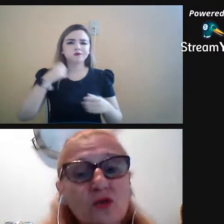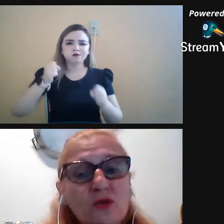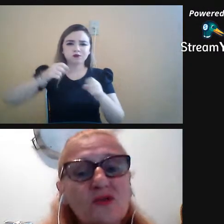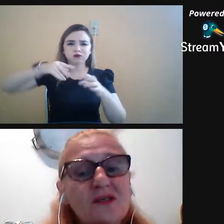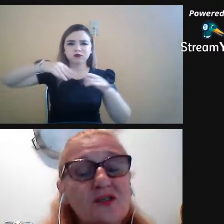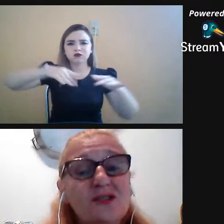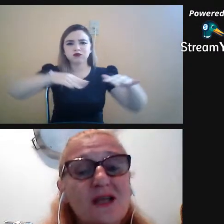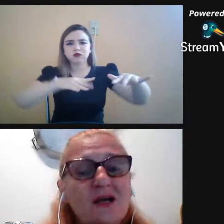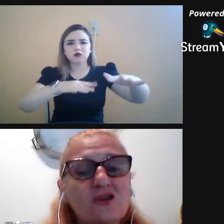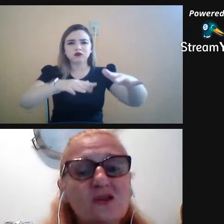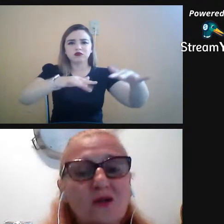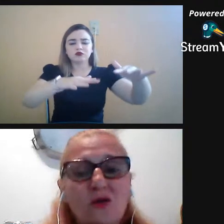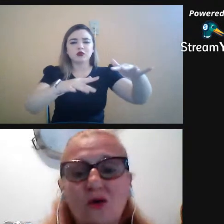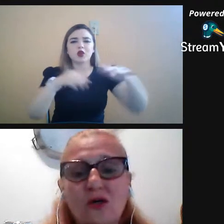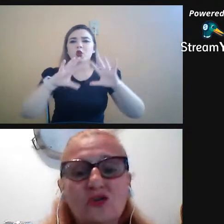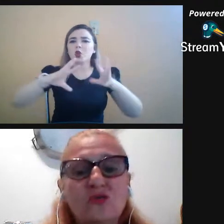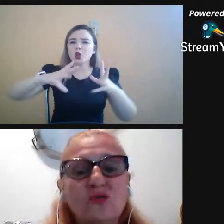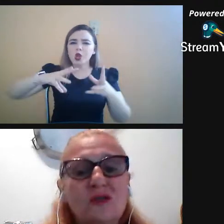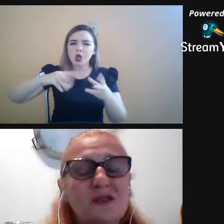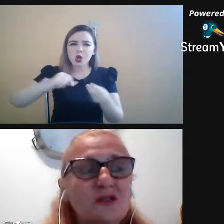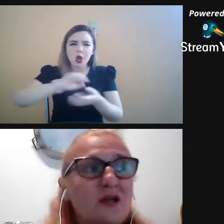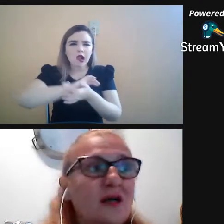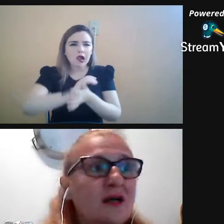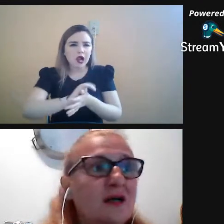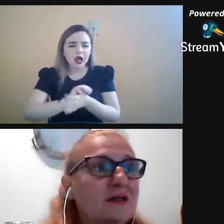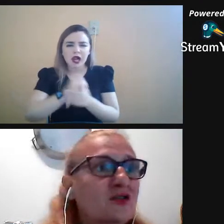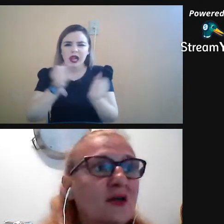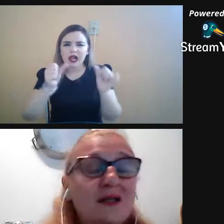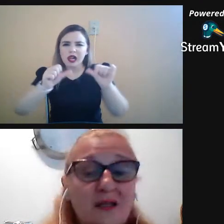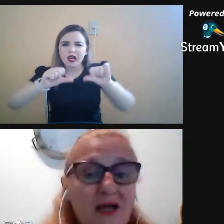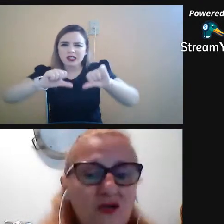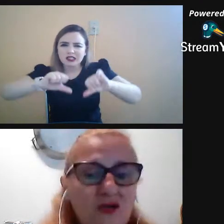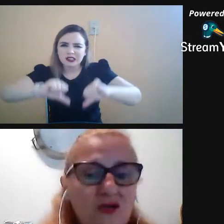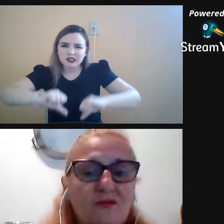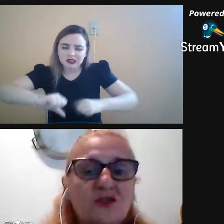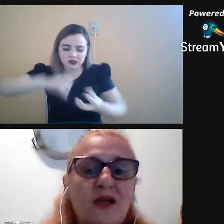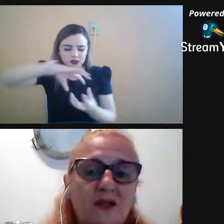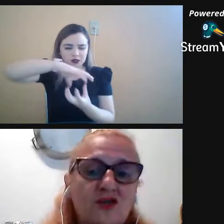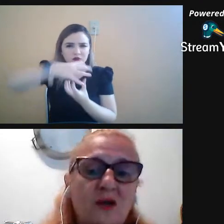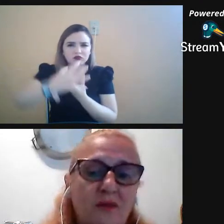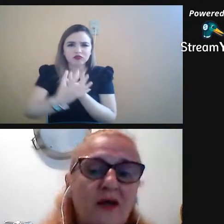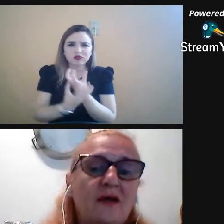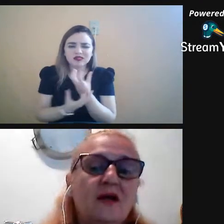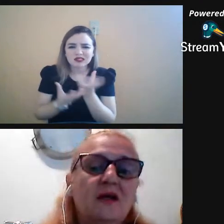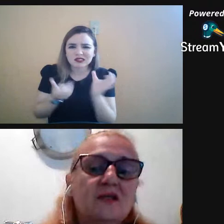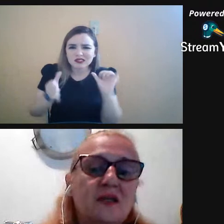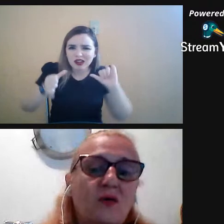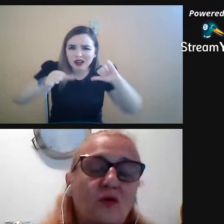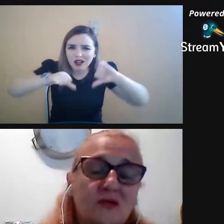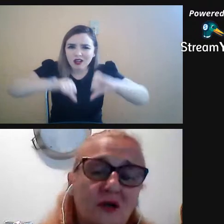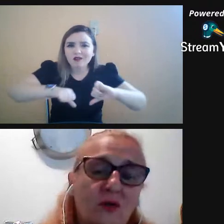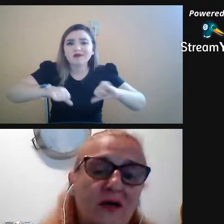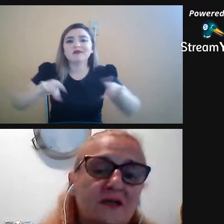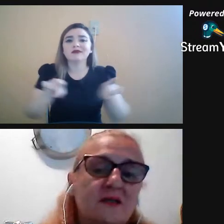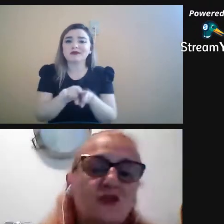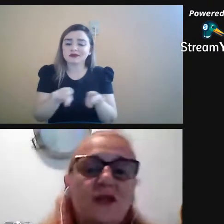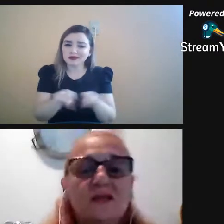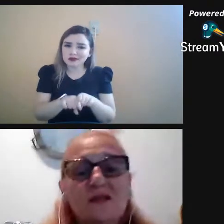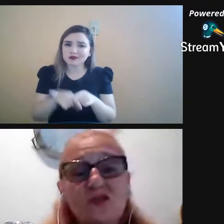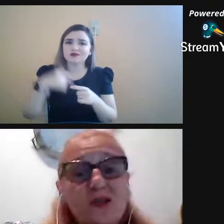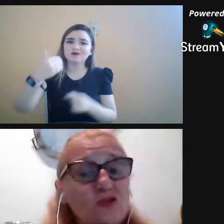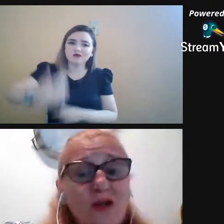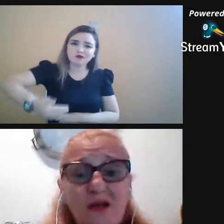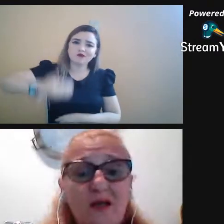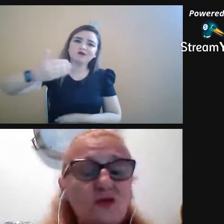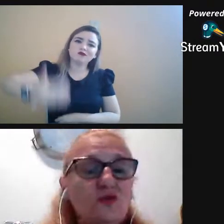temos que pensar que todos esses desastres ecológicos, todas essas catástrofes, elas também são consequências